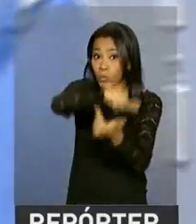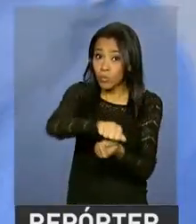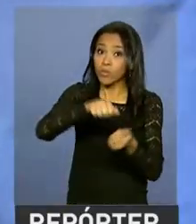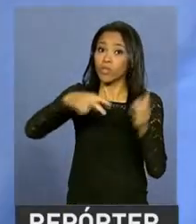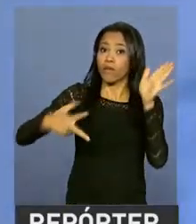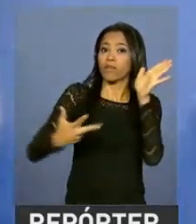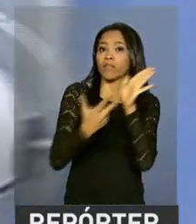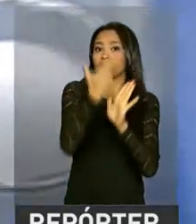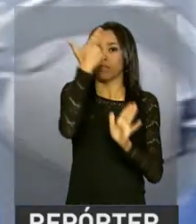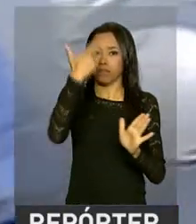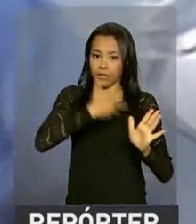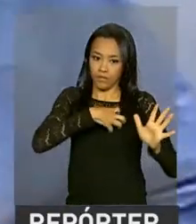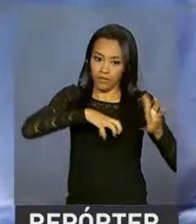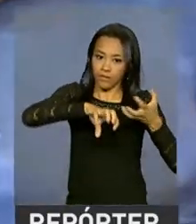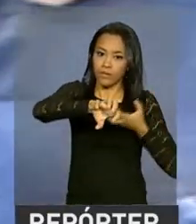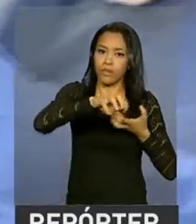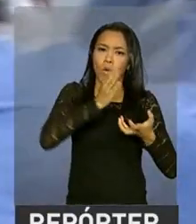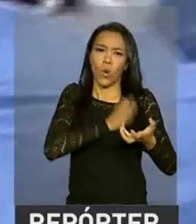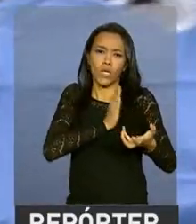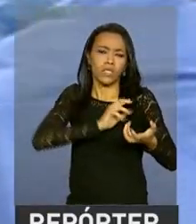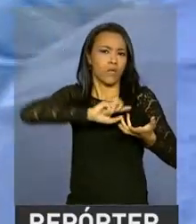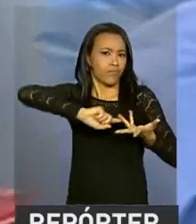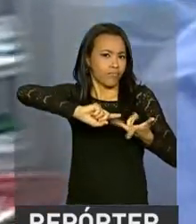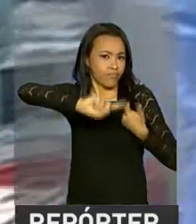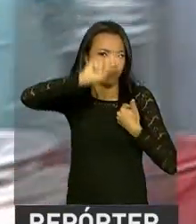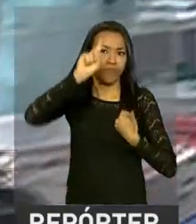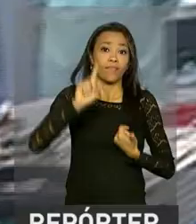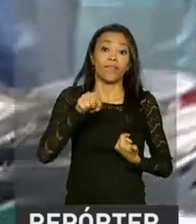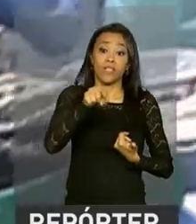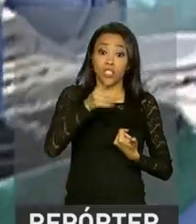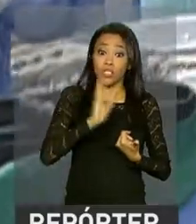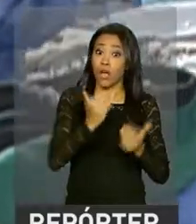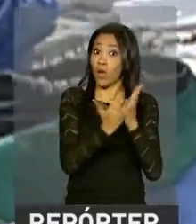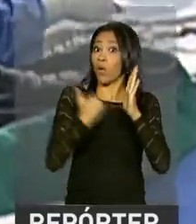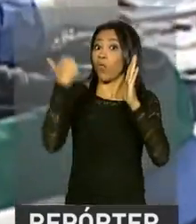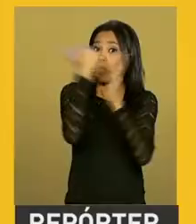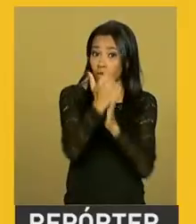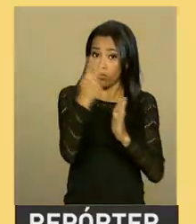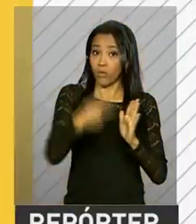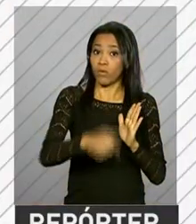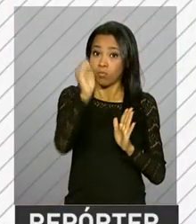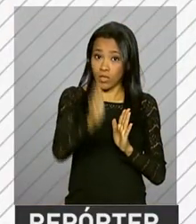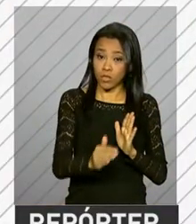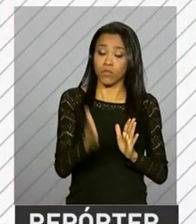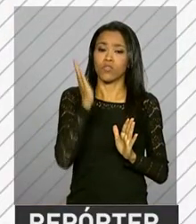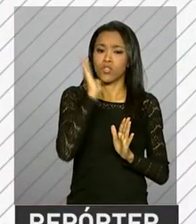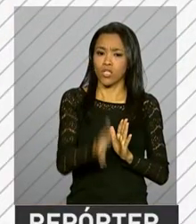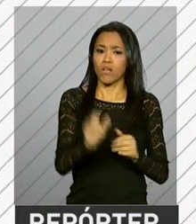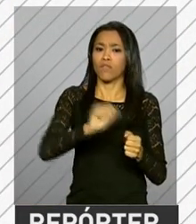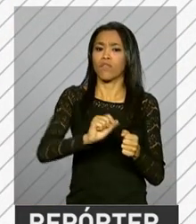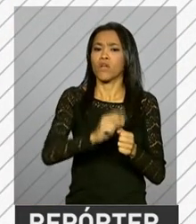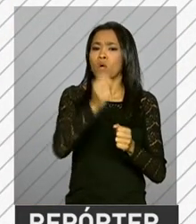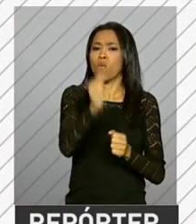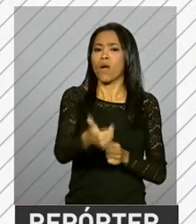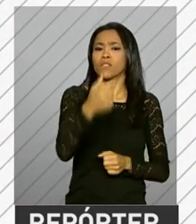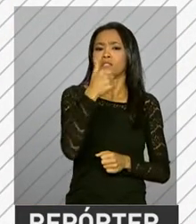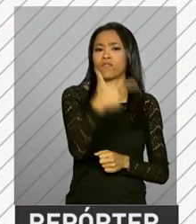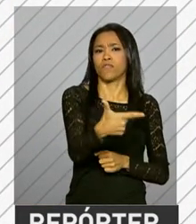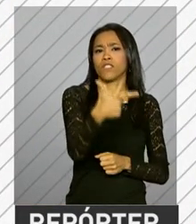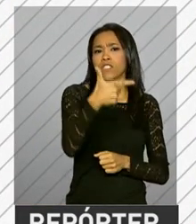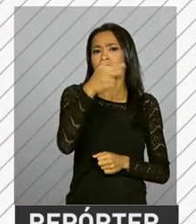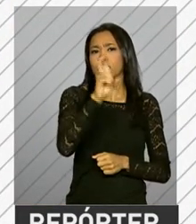ano passado foi registrado um recorde no número de órgãos transplantados no país. Foram realizados quase 25